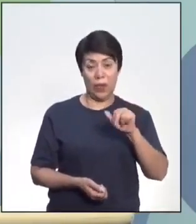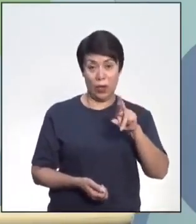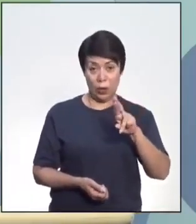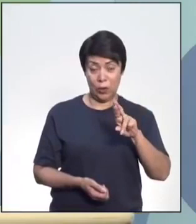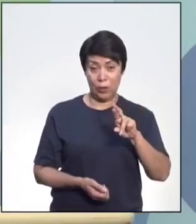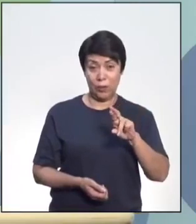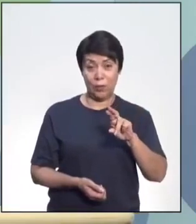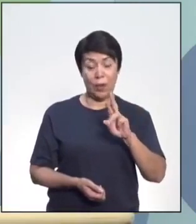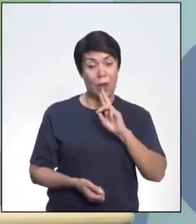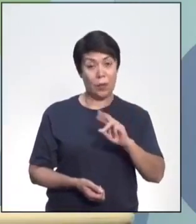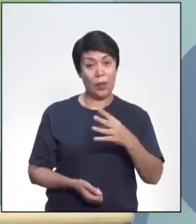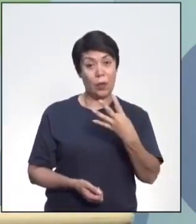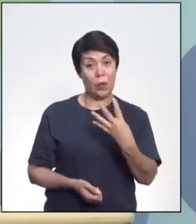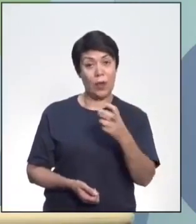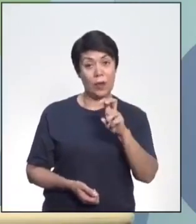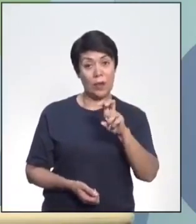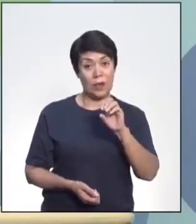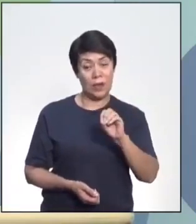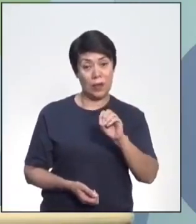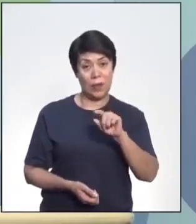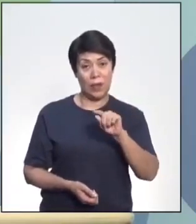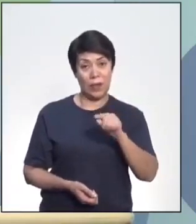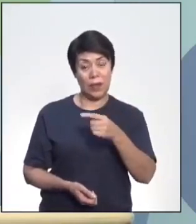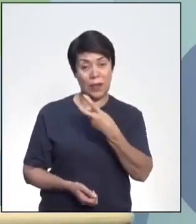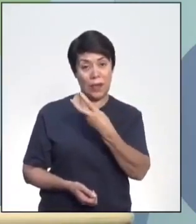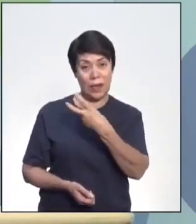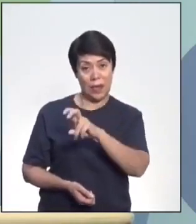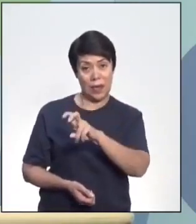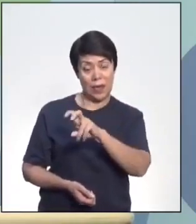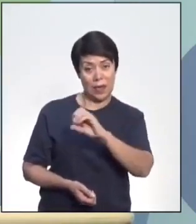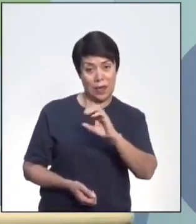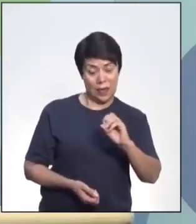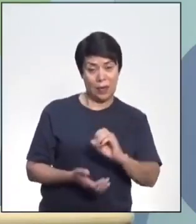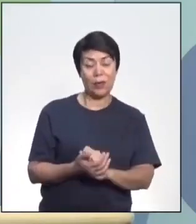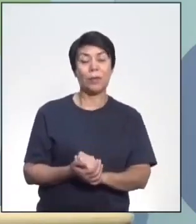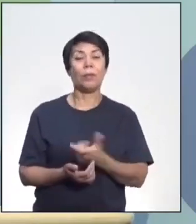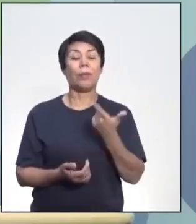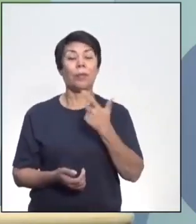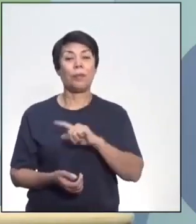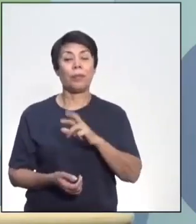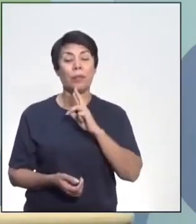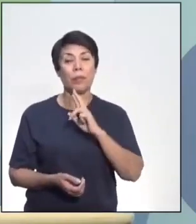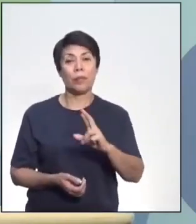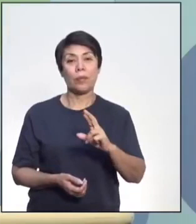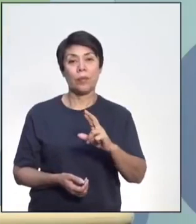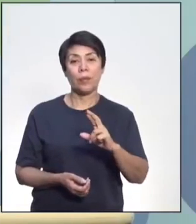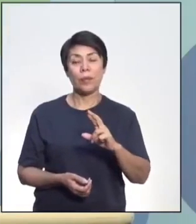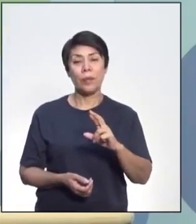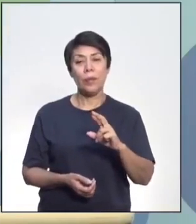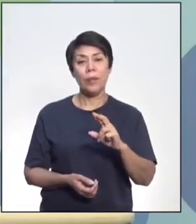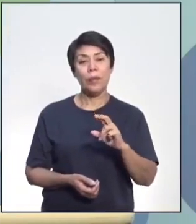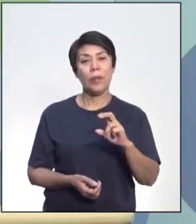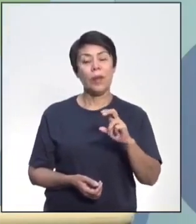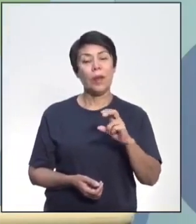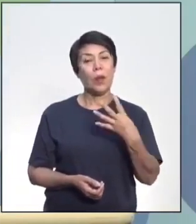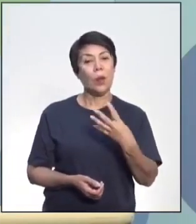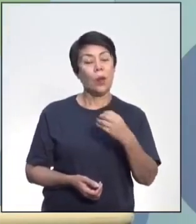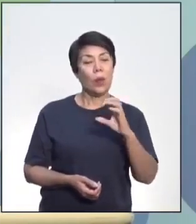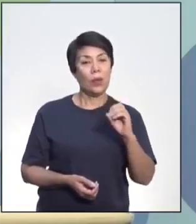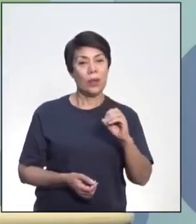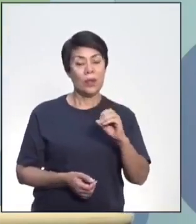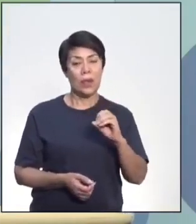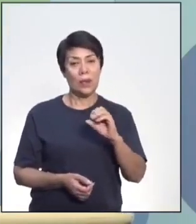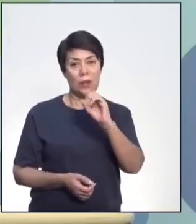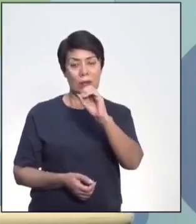450 e 500. O Marcos colocou 400 graus Celsius e 500 atm. O